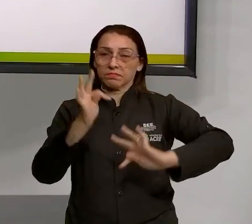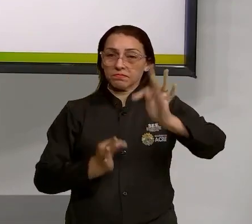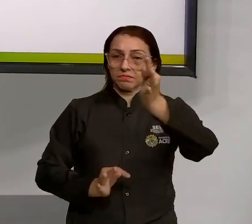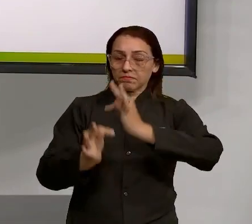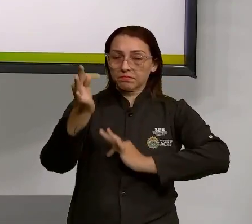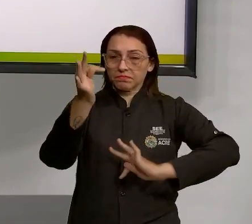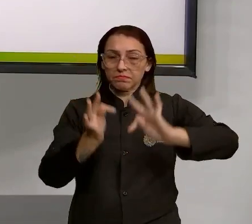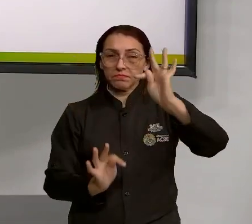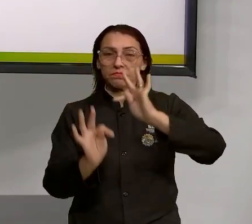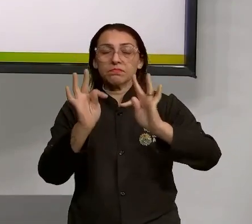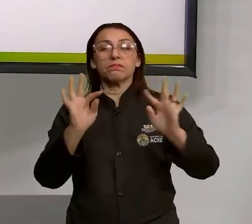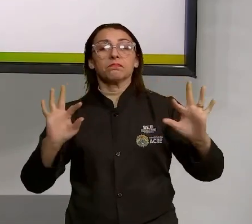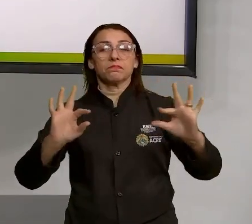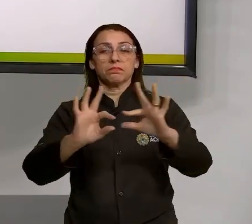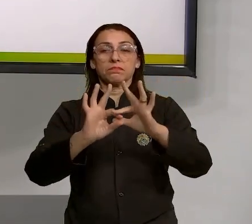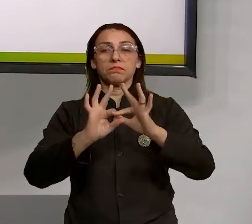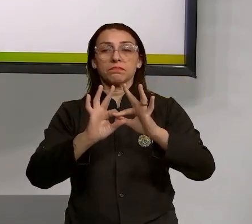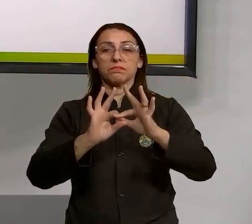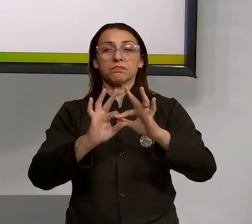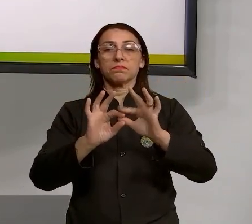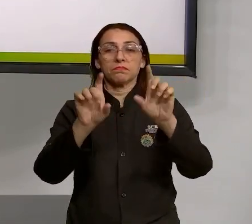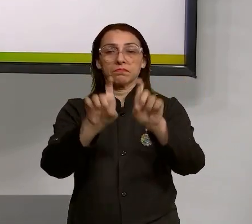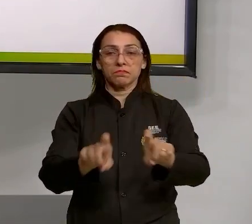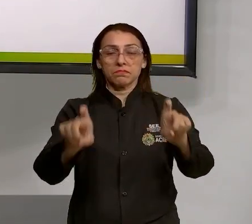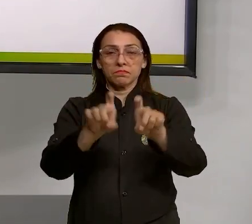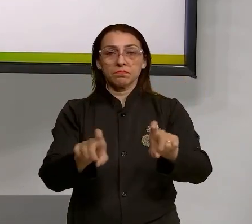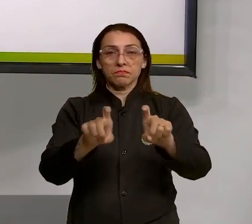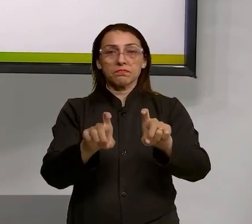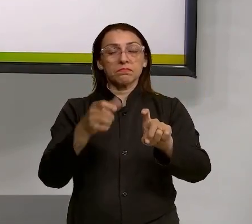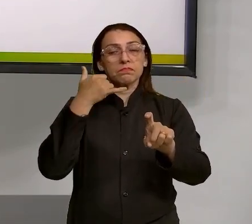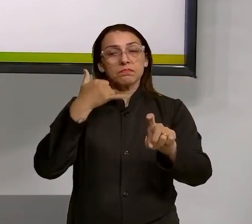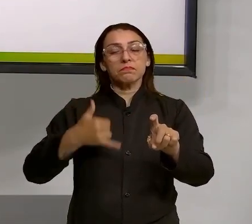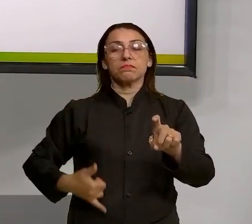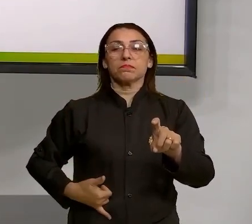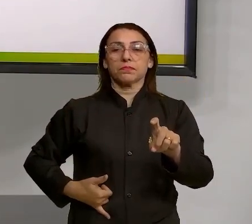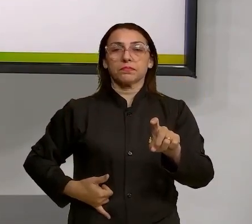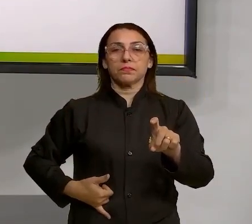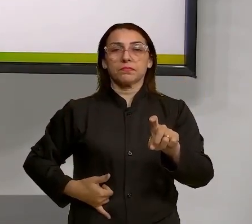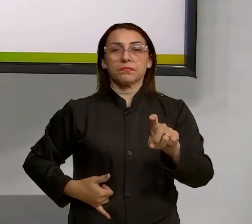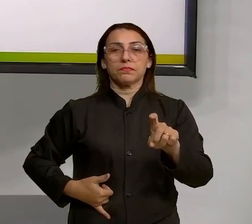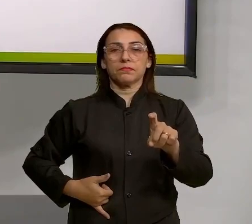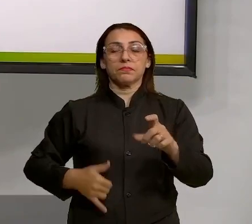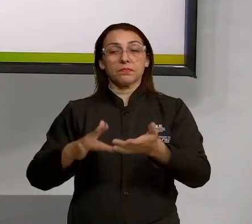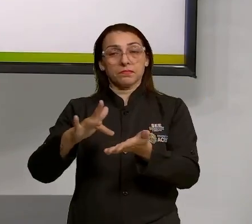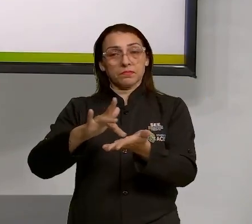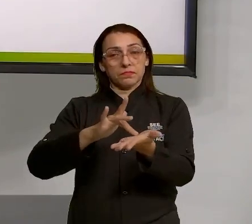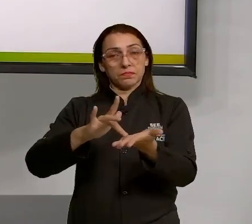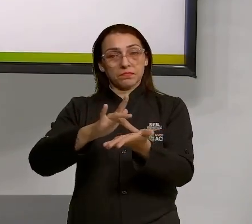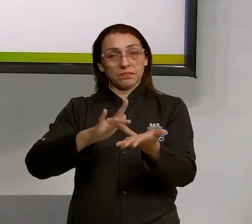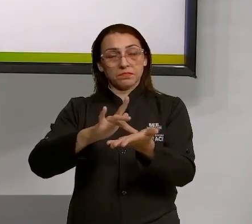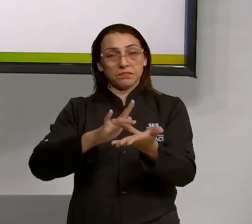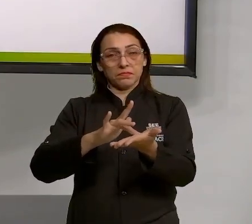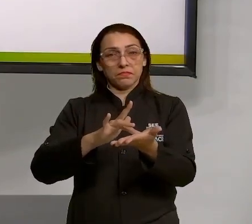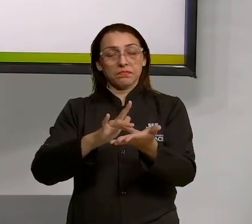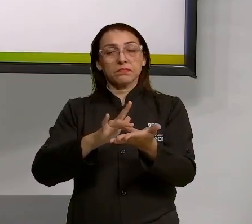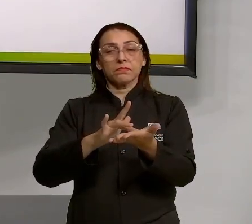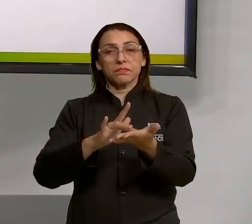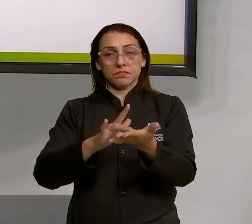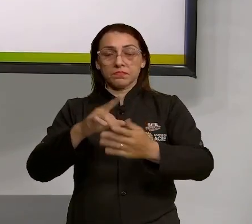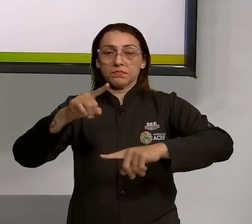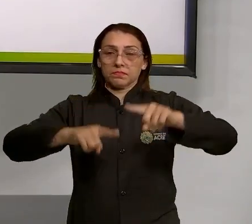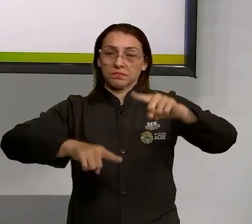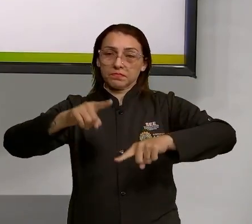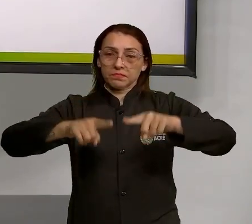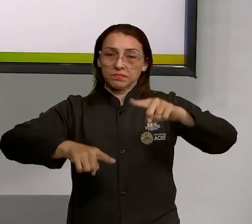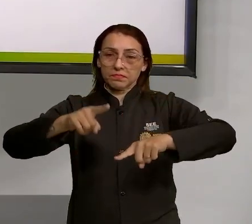tecnologia muito ligado ao computador, ao aparelho celular, ao tablet, a esses